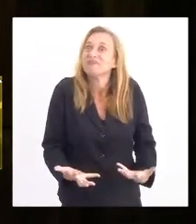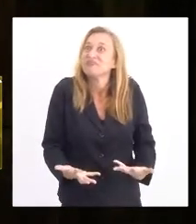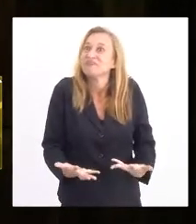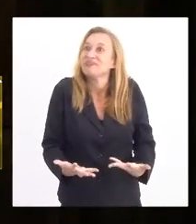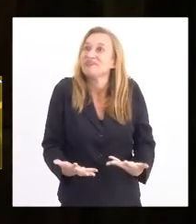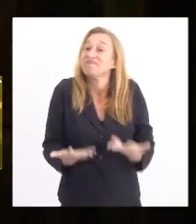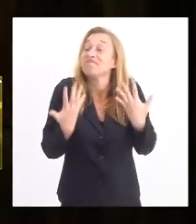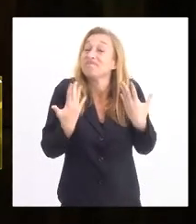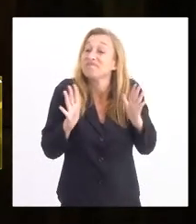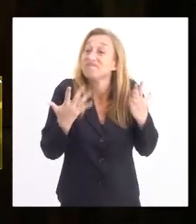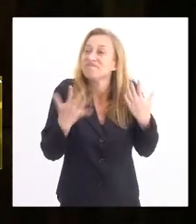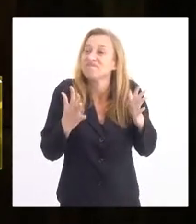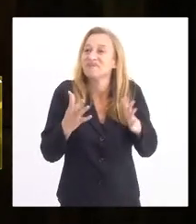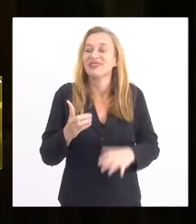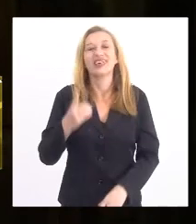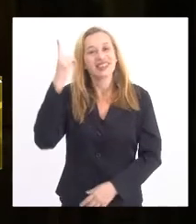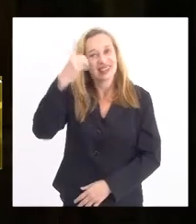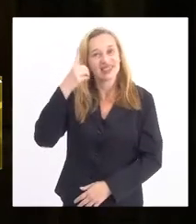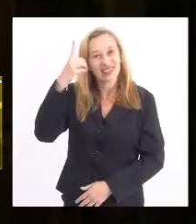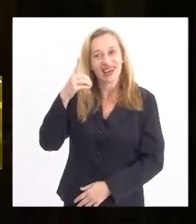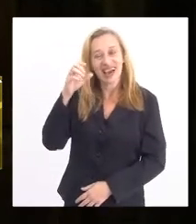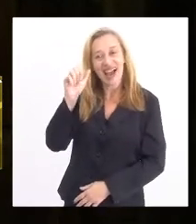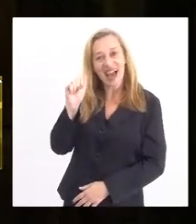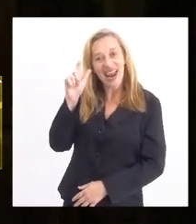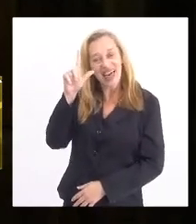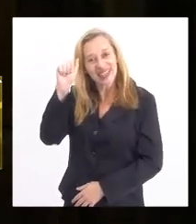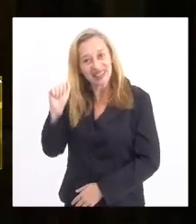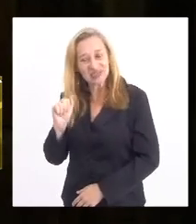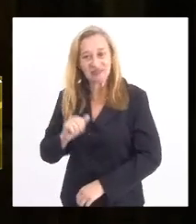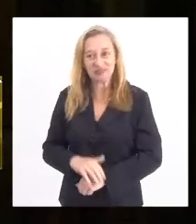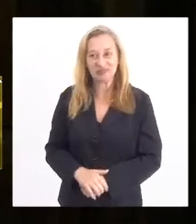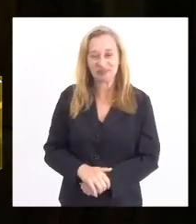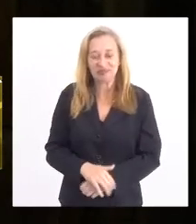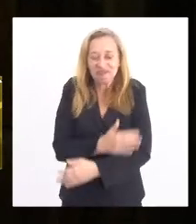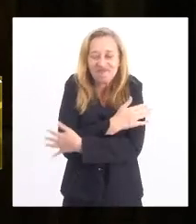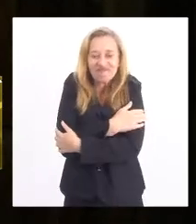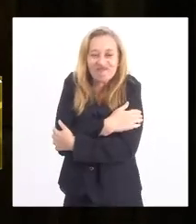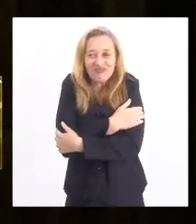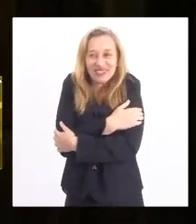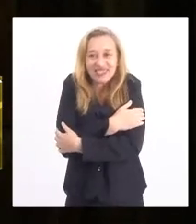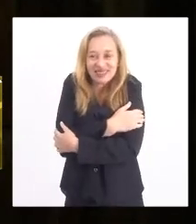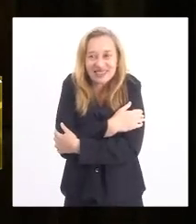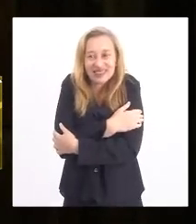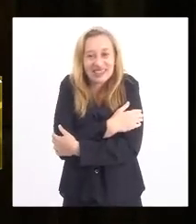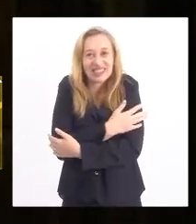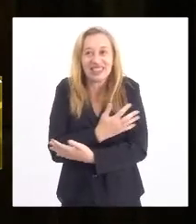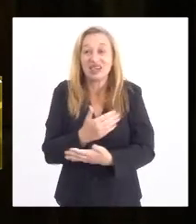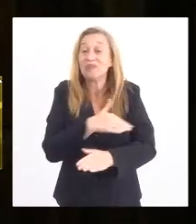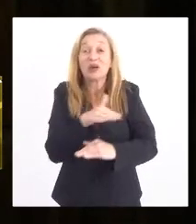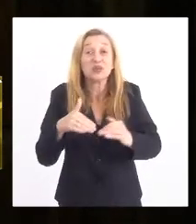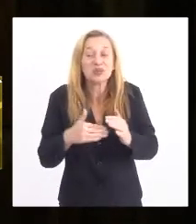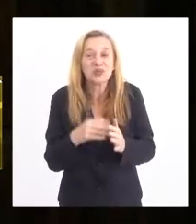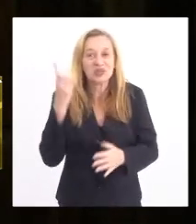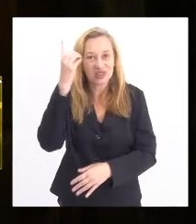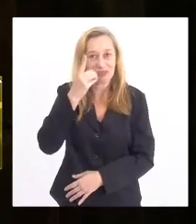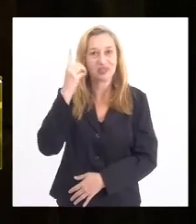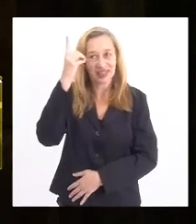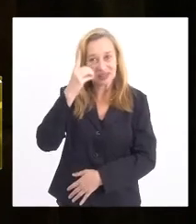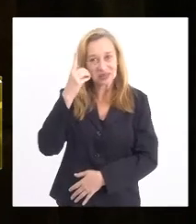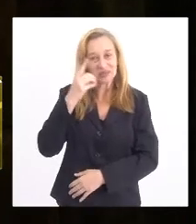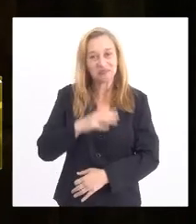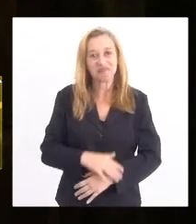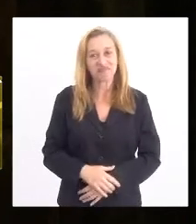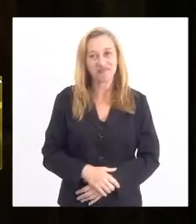Olá quero saudar a deputada Ana trazer o meu abraço para todos os deputados